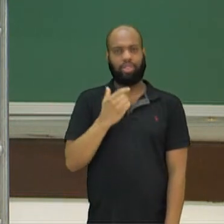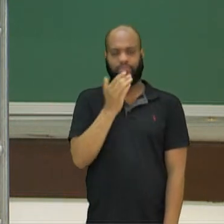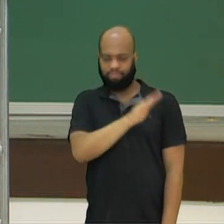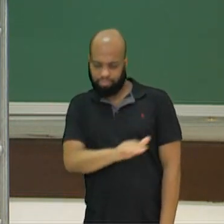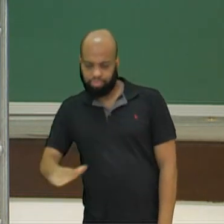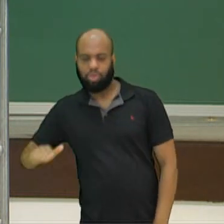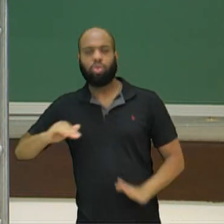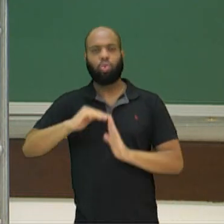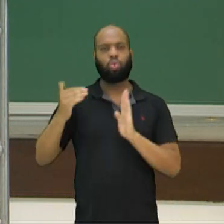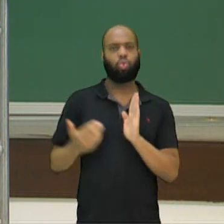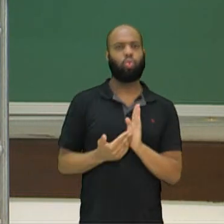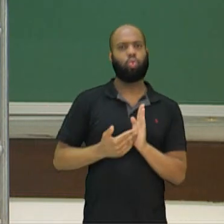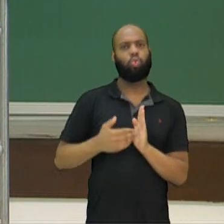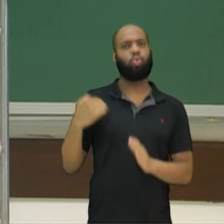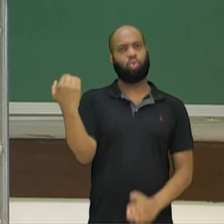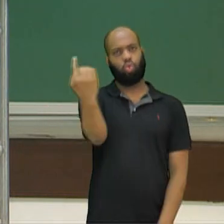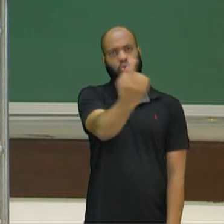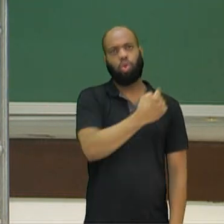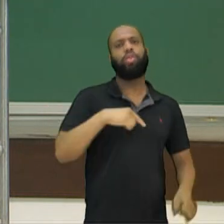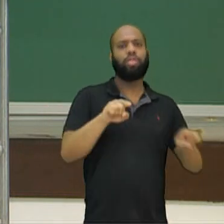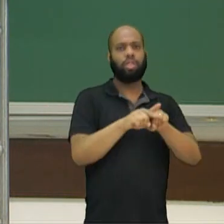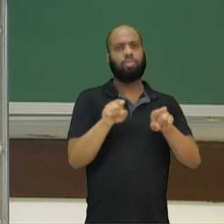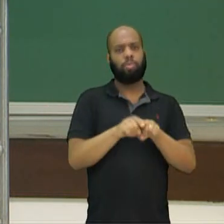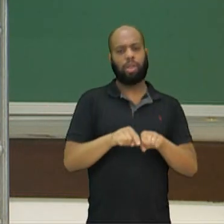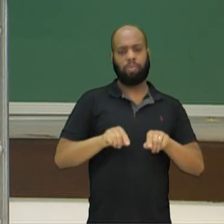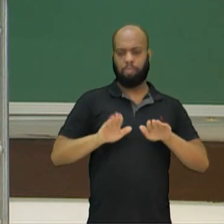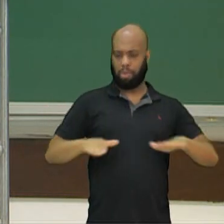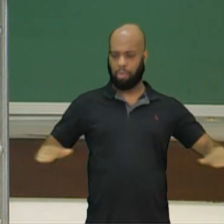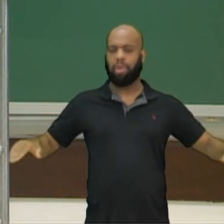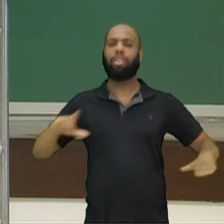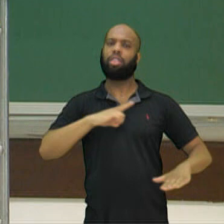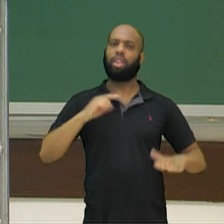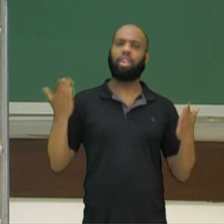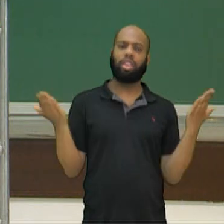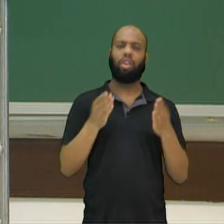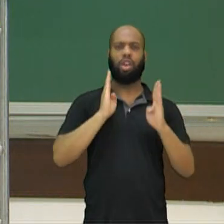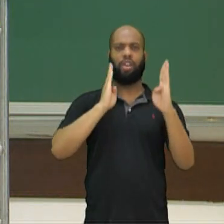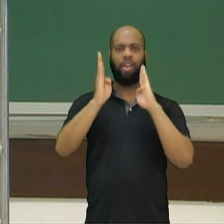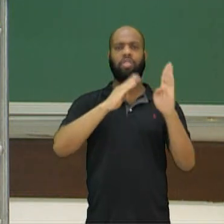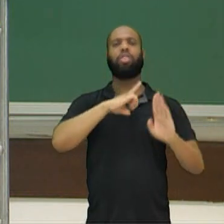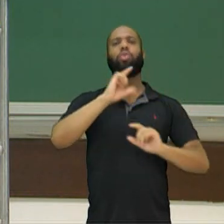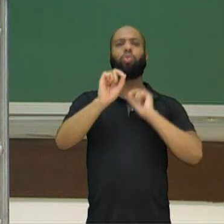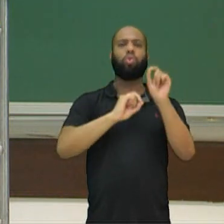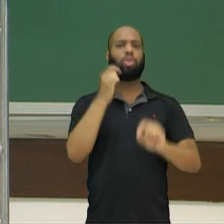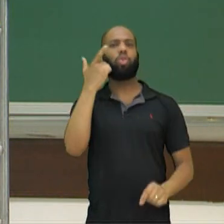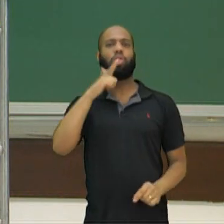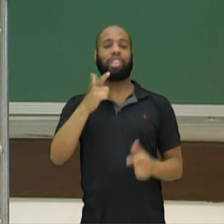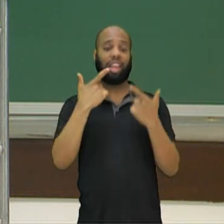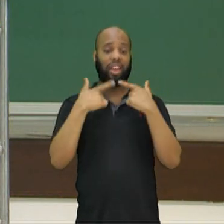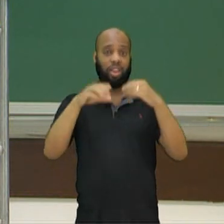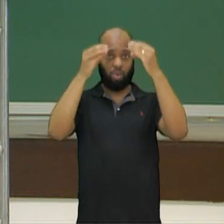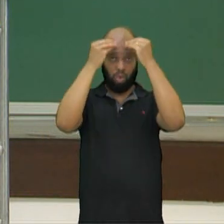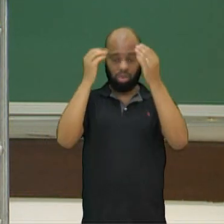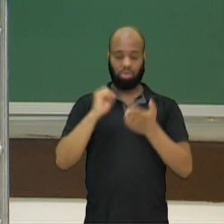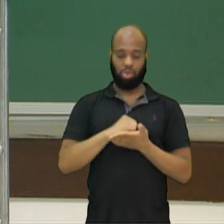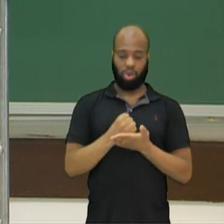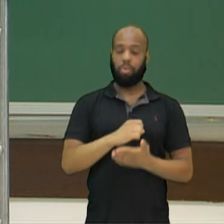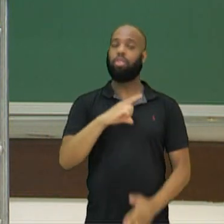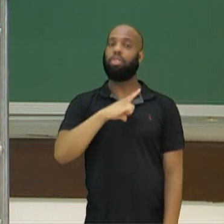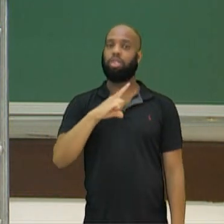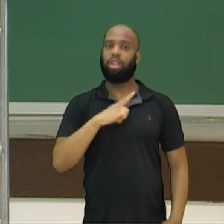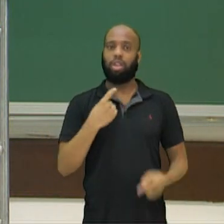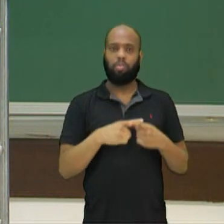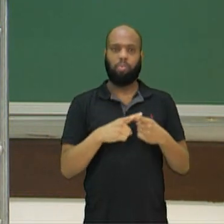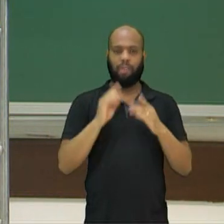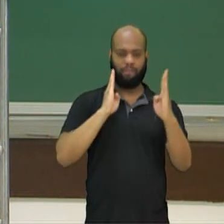todos nós. É onde todos nós, nessa fase, passamos o quê? A dominar a linguagem. Então, é a fase que